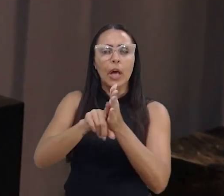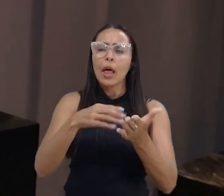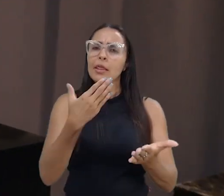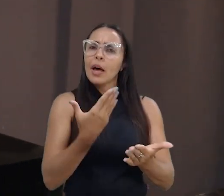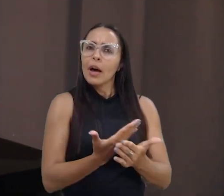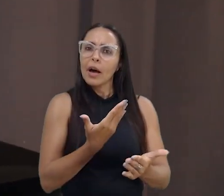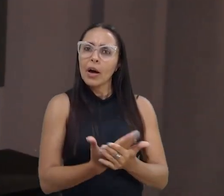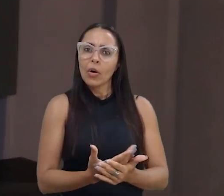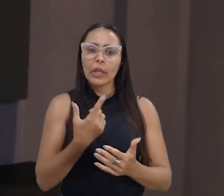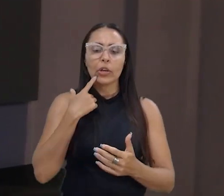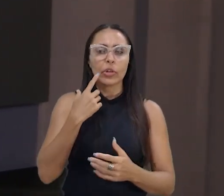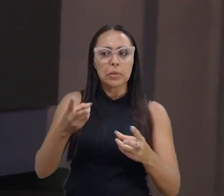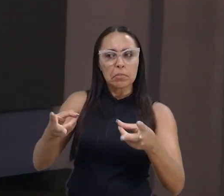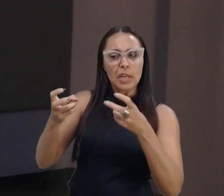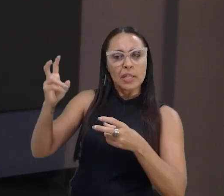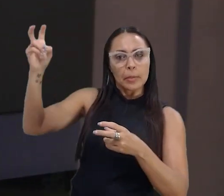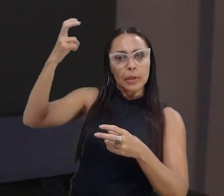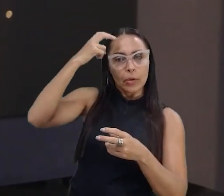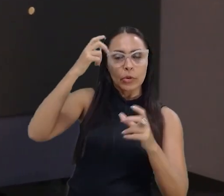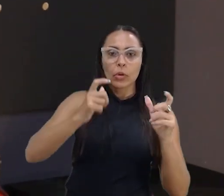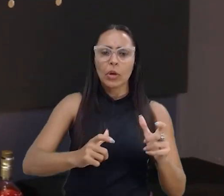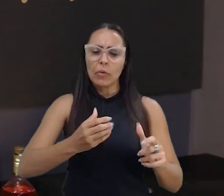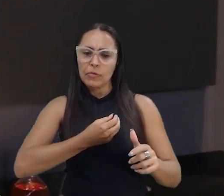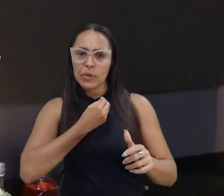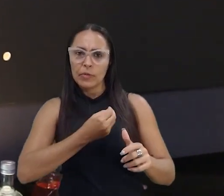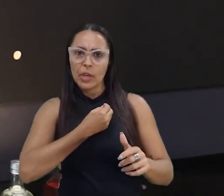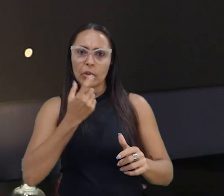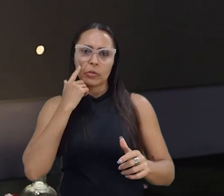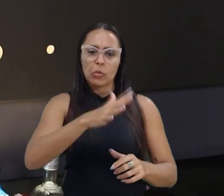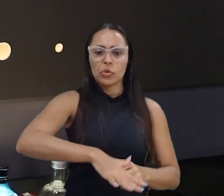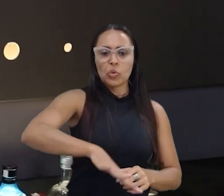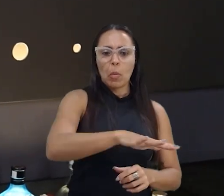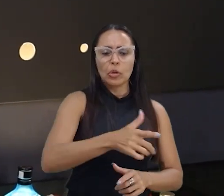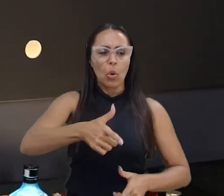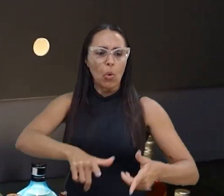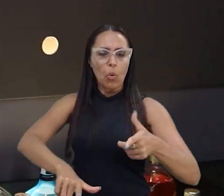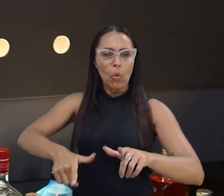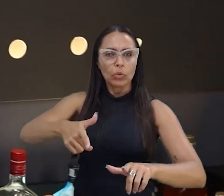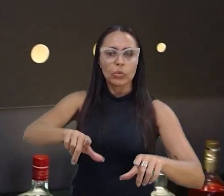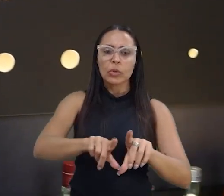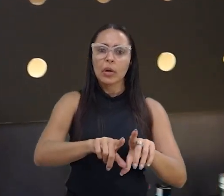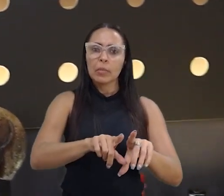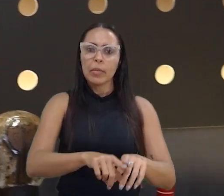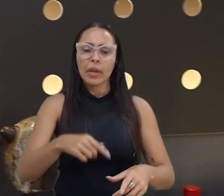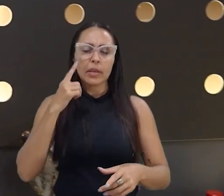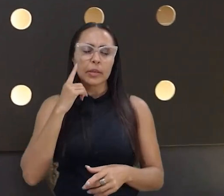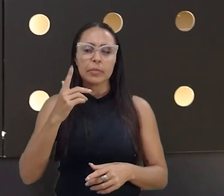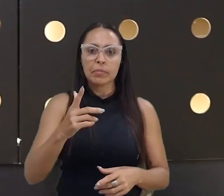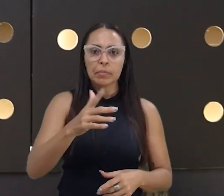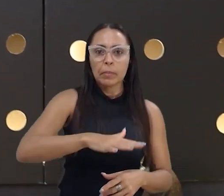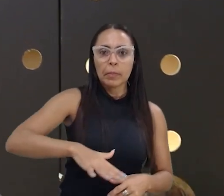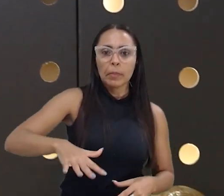aulas como o que a gente vê na cultura local, o que a gente já viveu em outros espaços, sejam espaços mais interioranos ou espaços